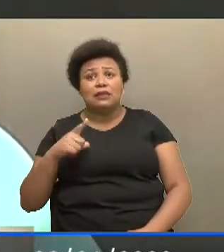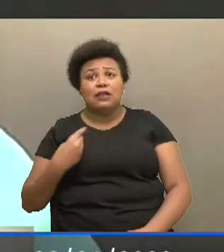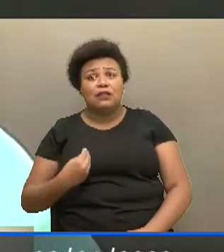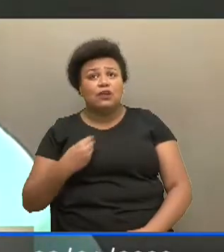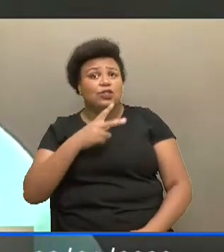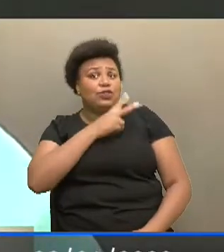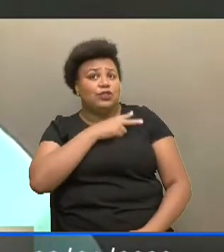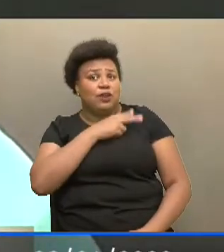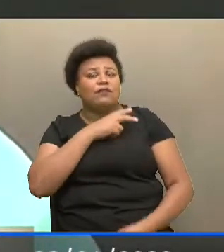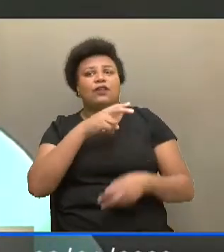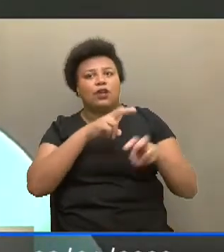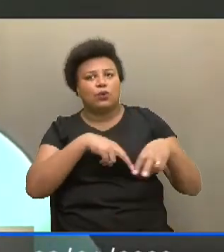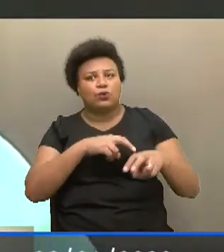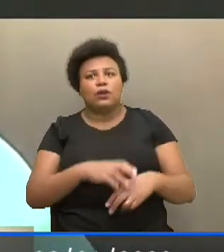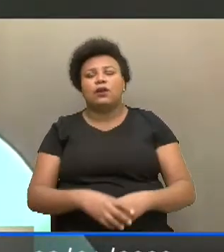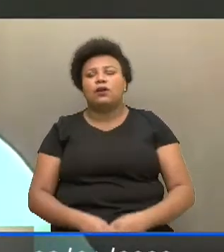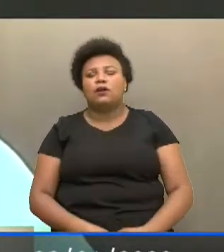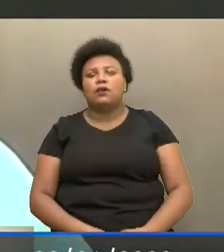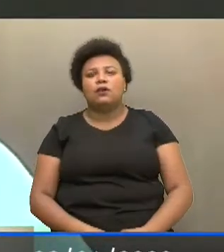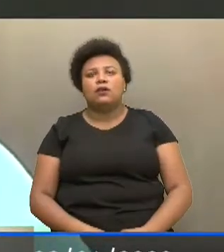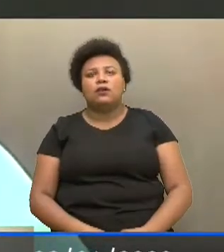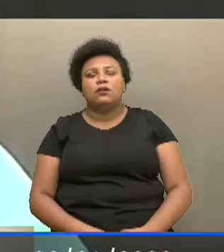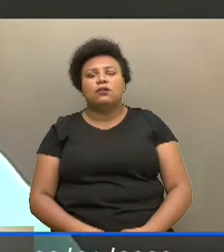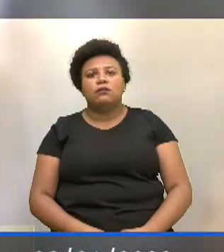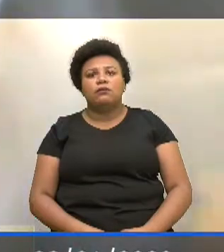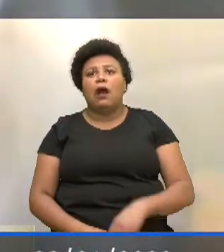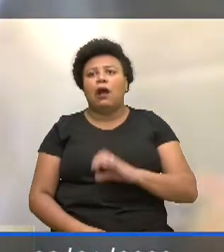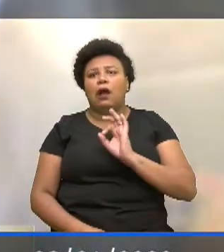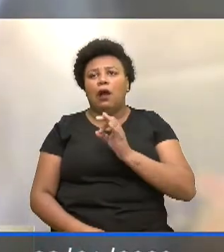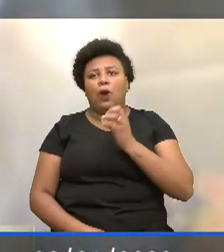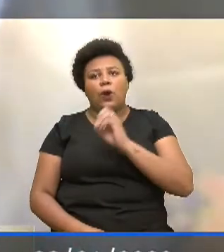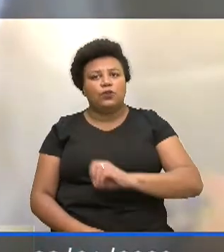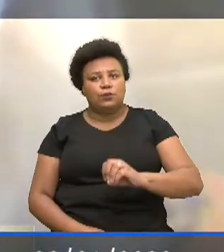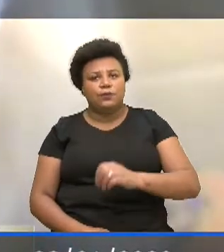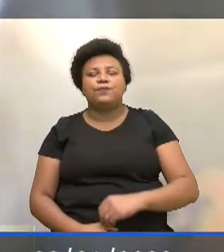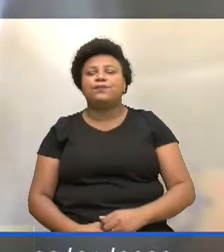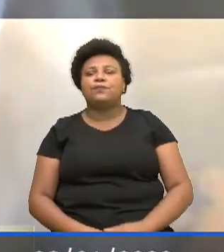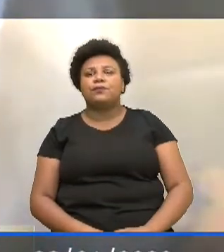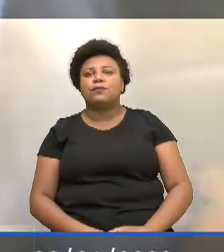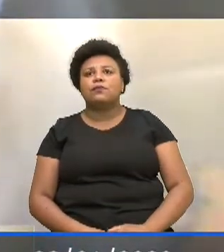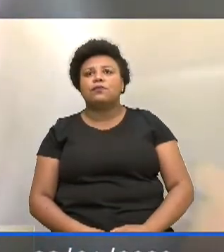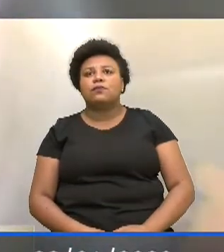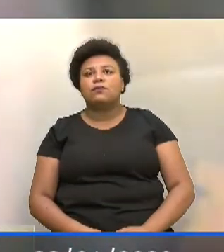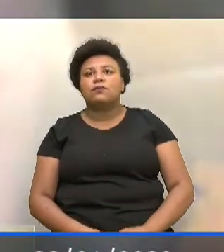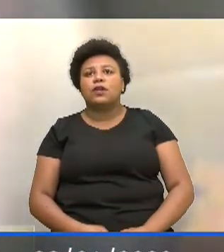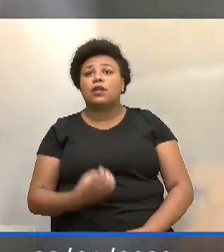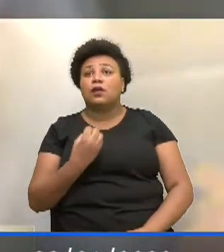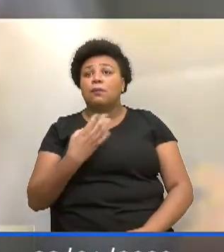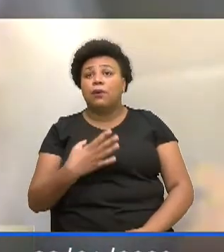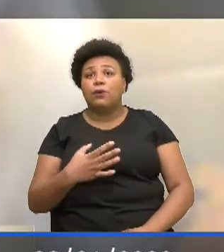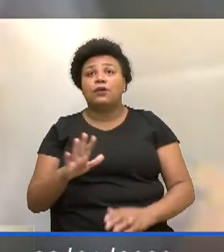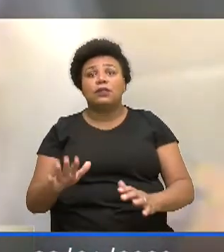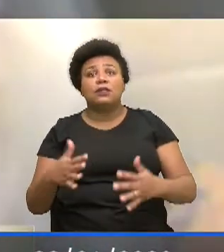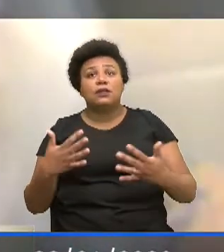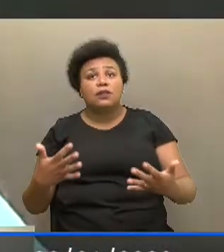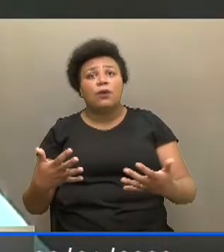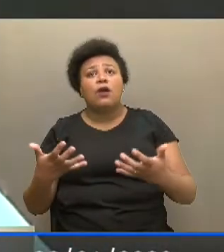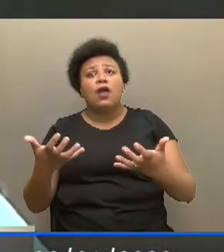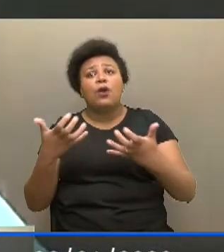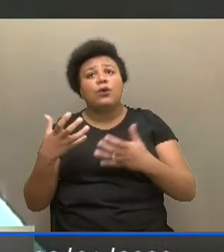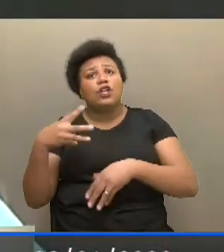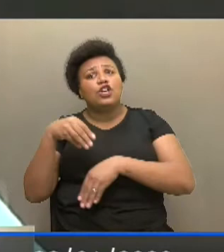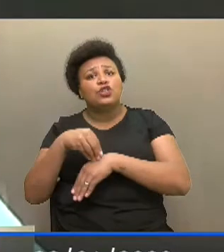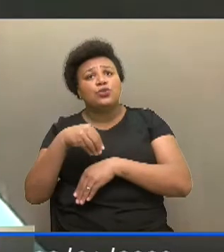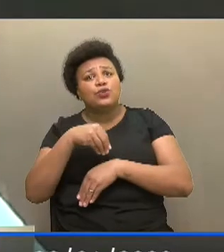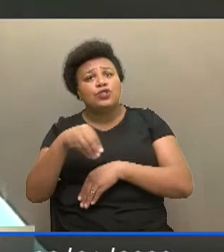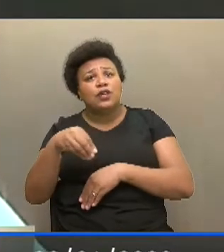presidente. Que ótimo. Aqui do Ministério da Agricultura. Tá, joia, então. Que bom. Então, aí eu queria sugerir que,